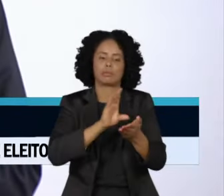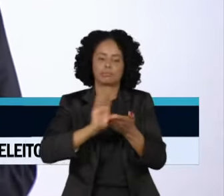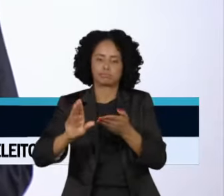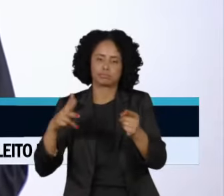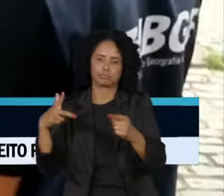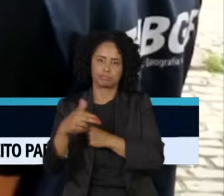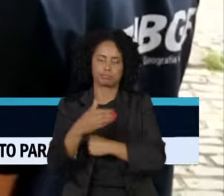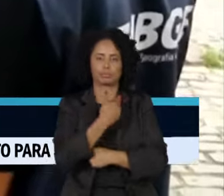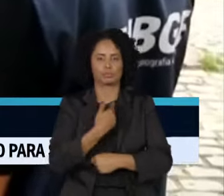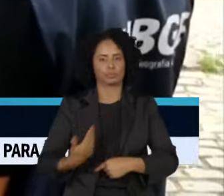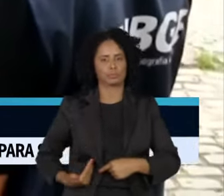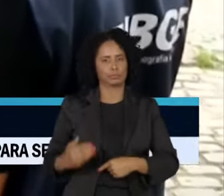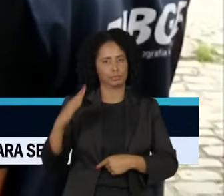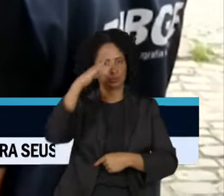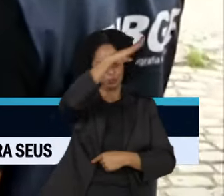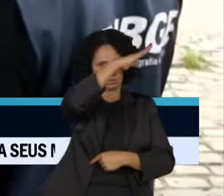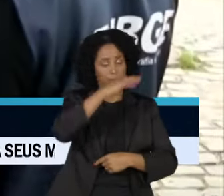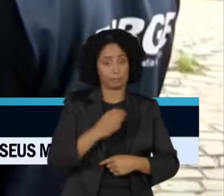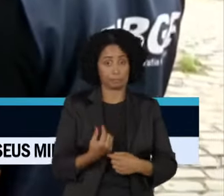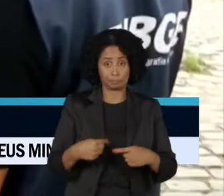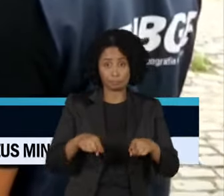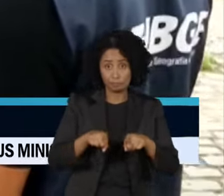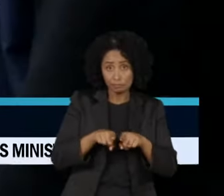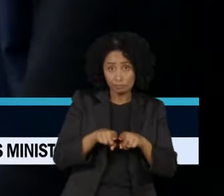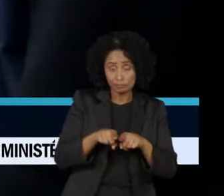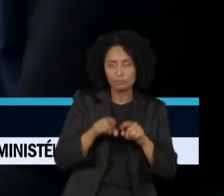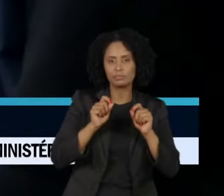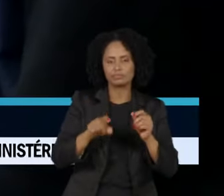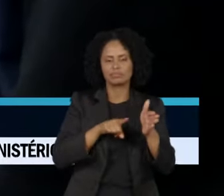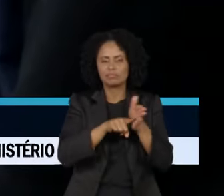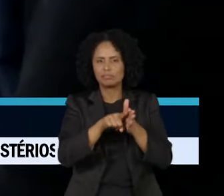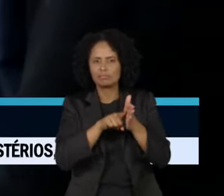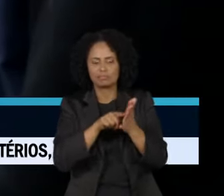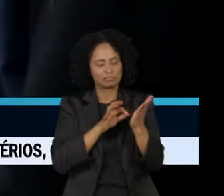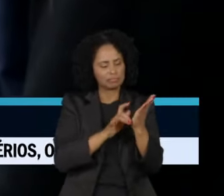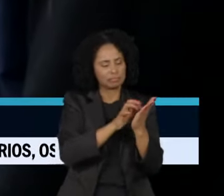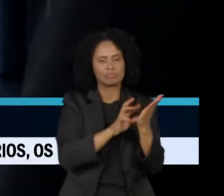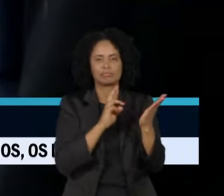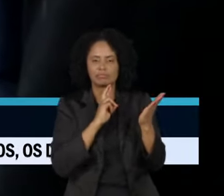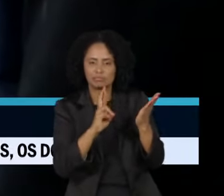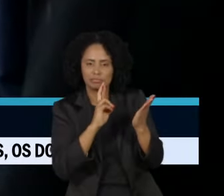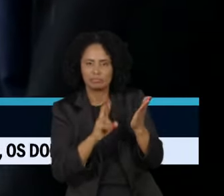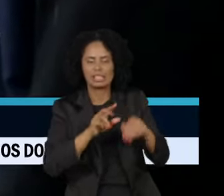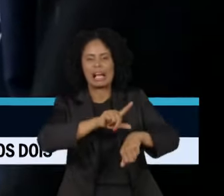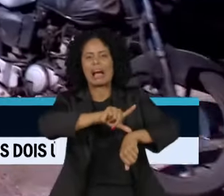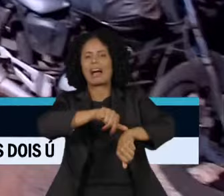governo Bolsonaro. O adiamento representou uma ruptura na legislação que define